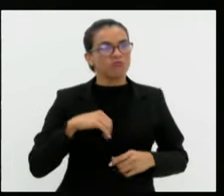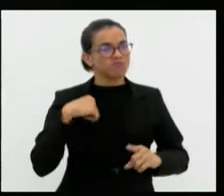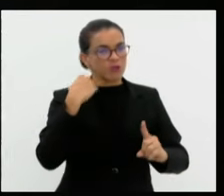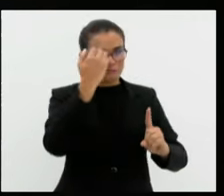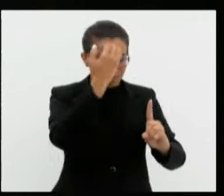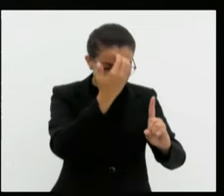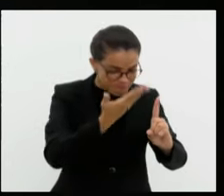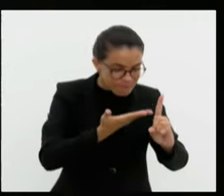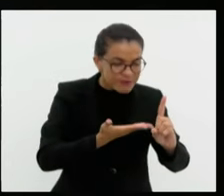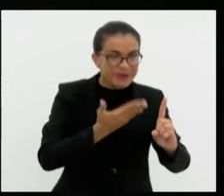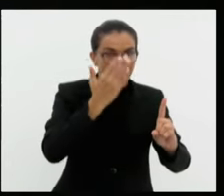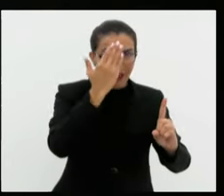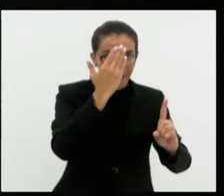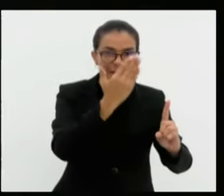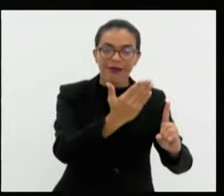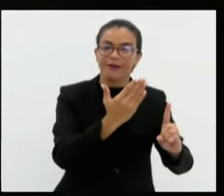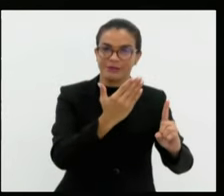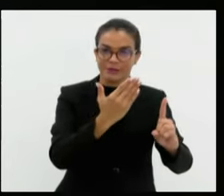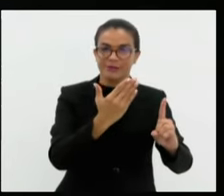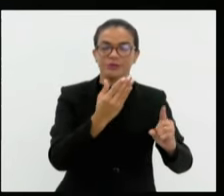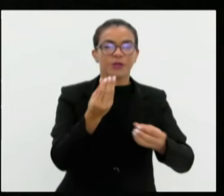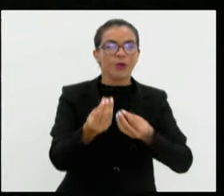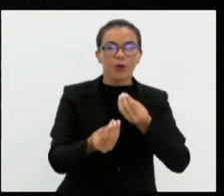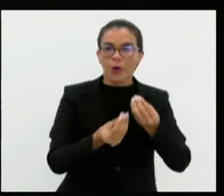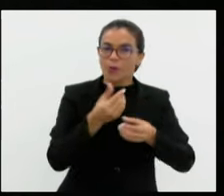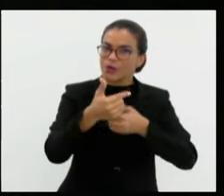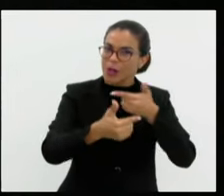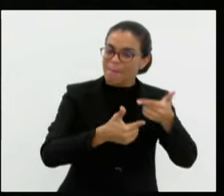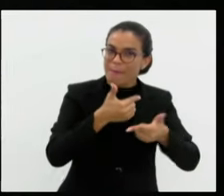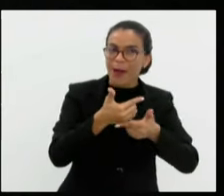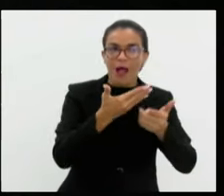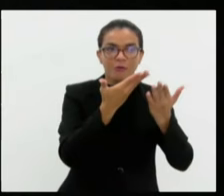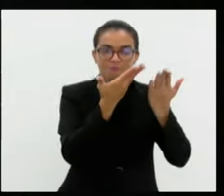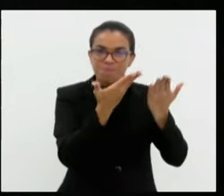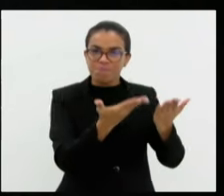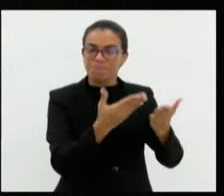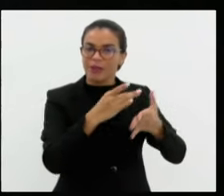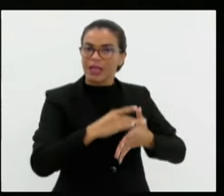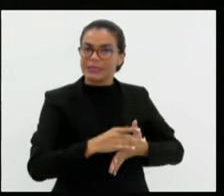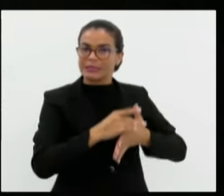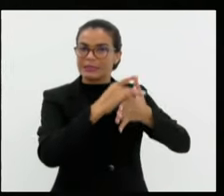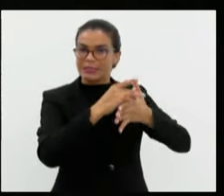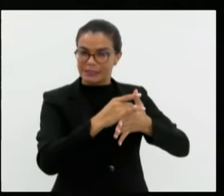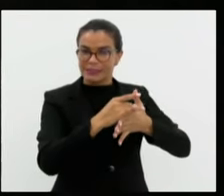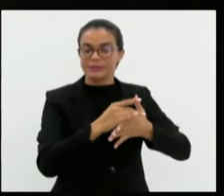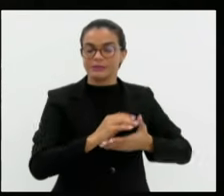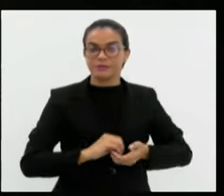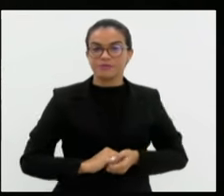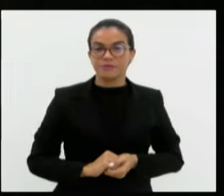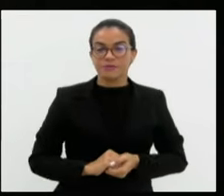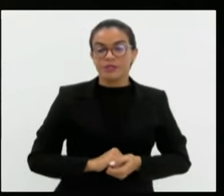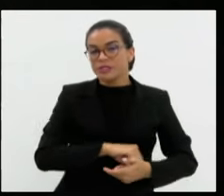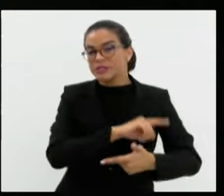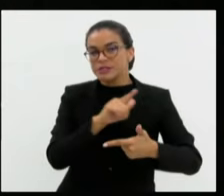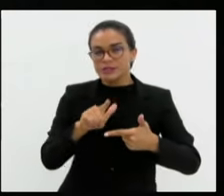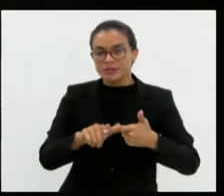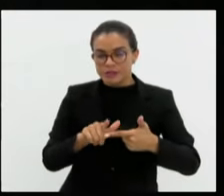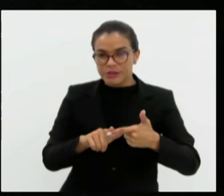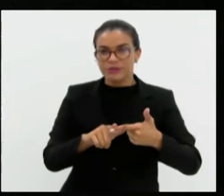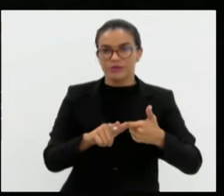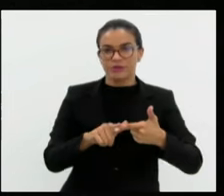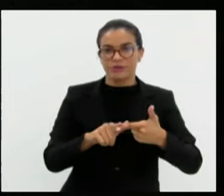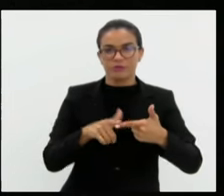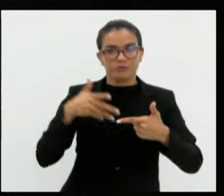reconhecimento da condução correta que Vossa Excelência teve nesse processo. Em segundo lugar, falar